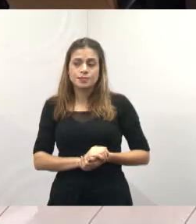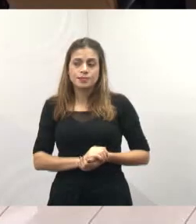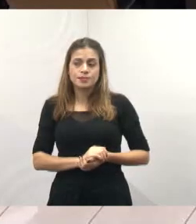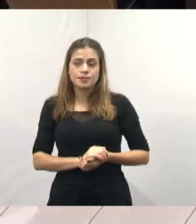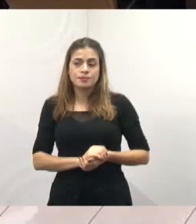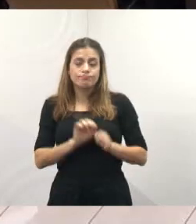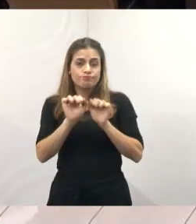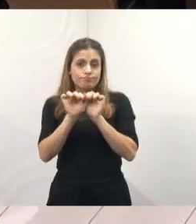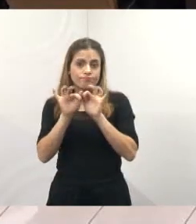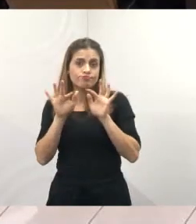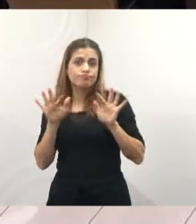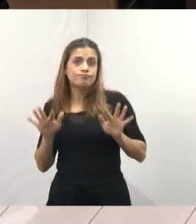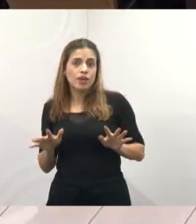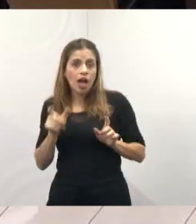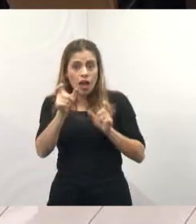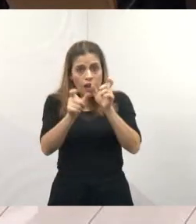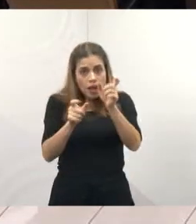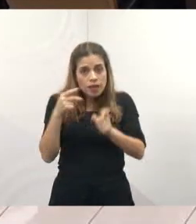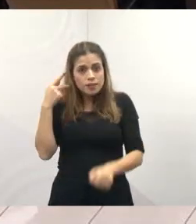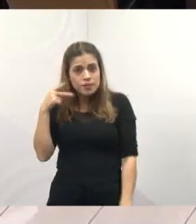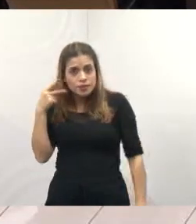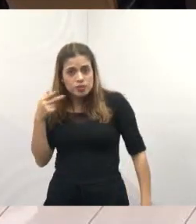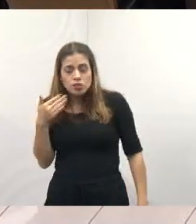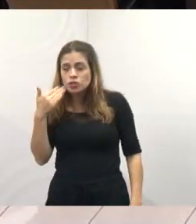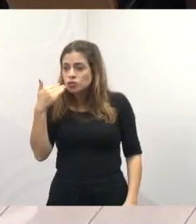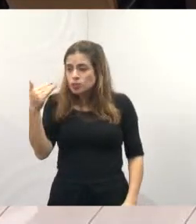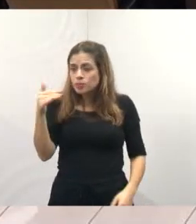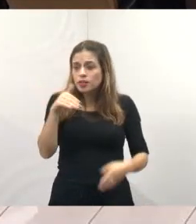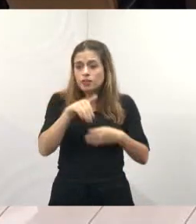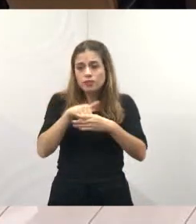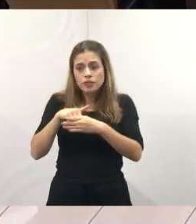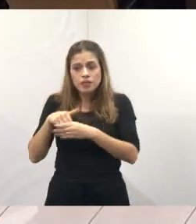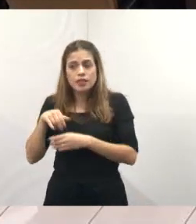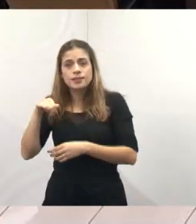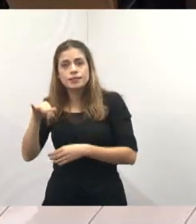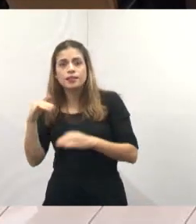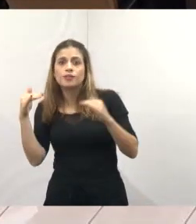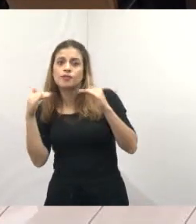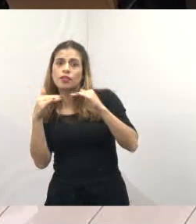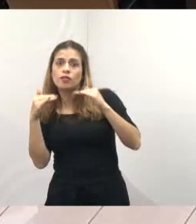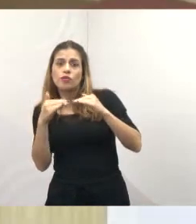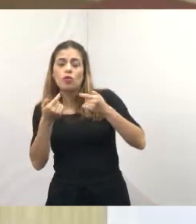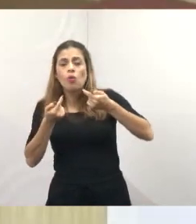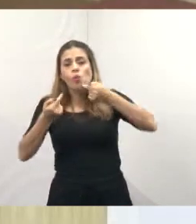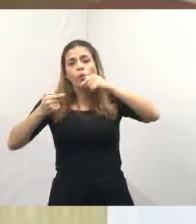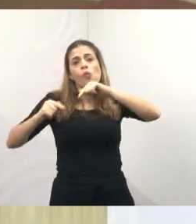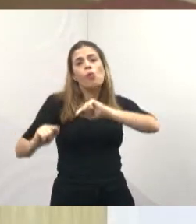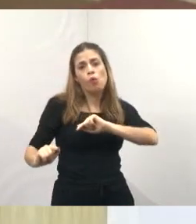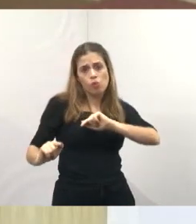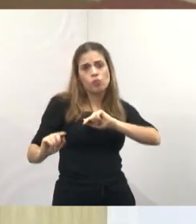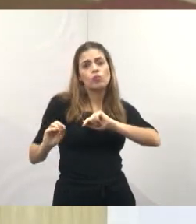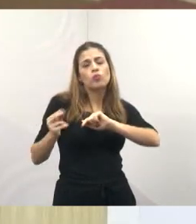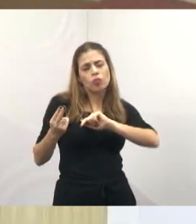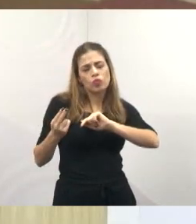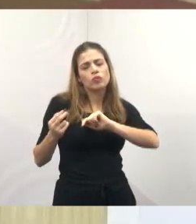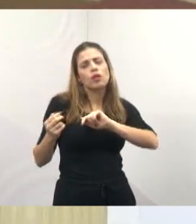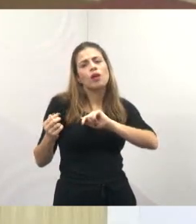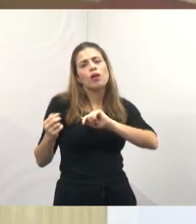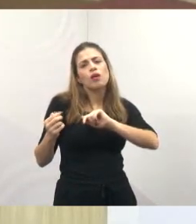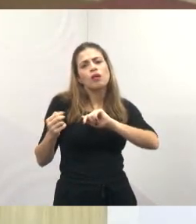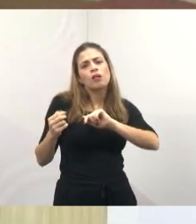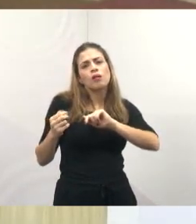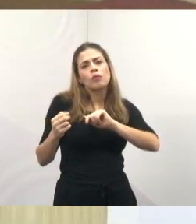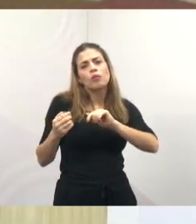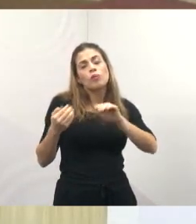faço o esclarecimento que cada vereador, quando chamado a votar, deverá dizer se é a favor ou contra o parecer do Tribunal